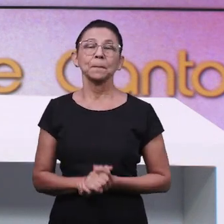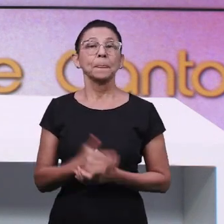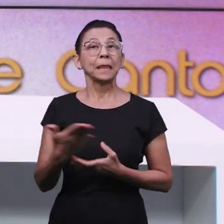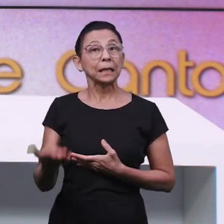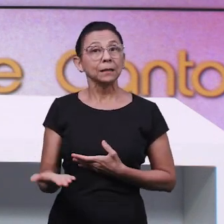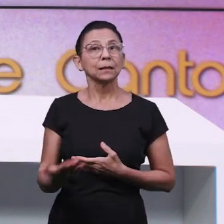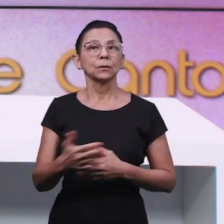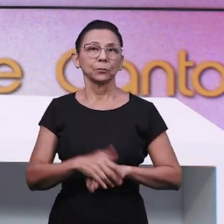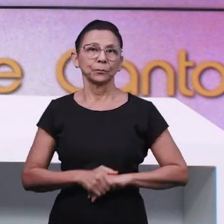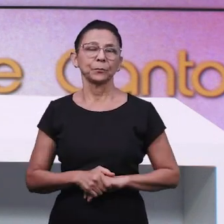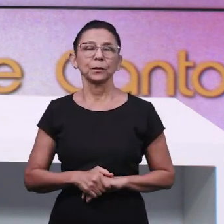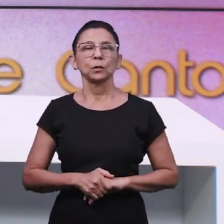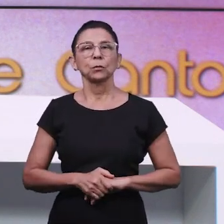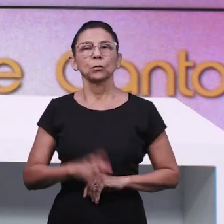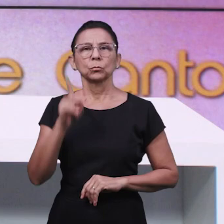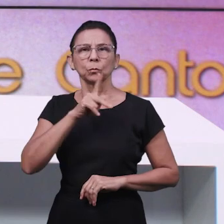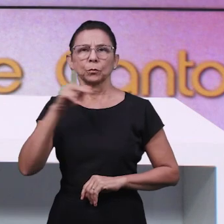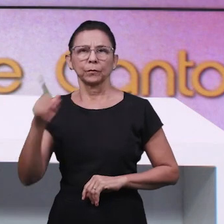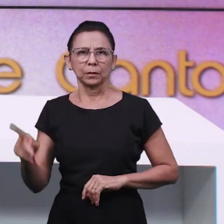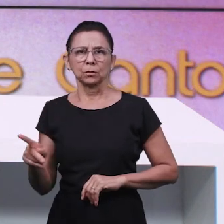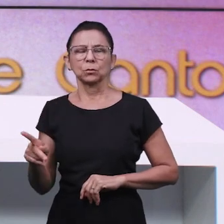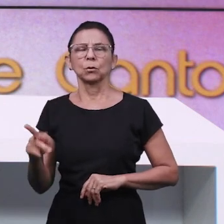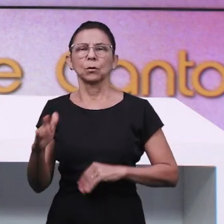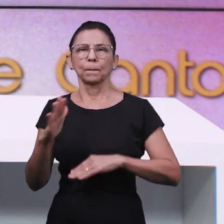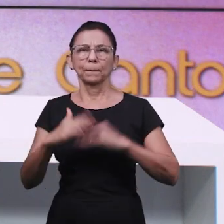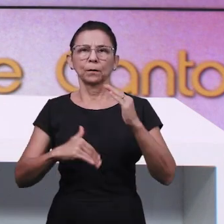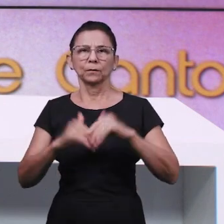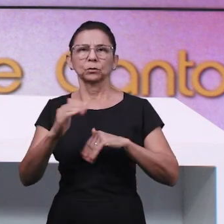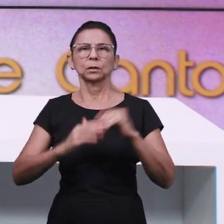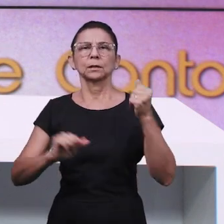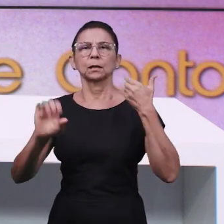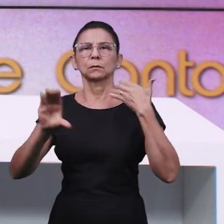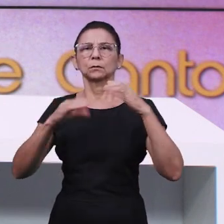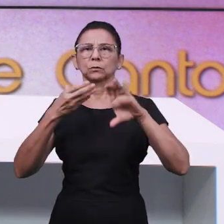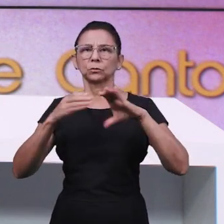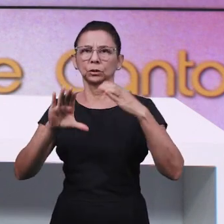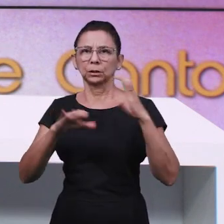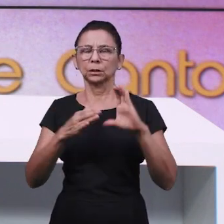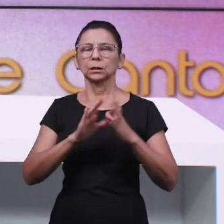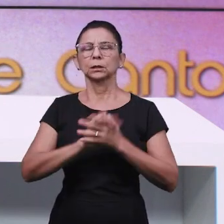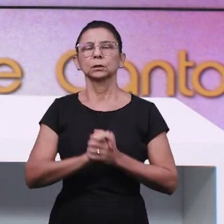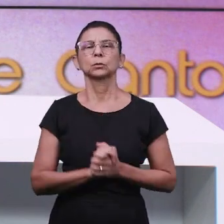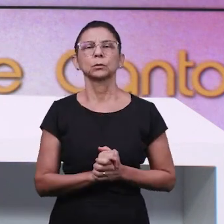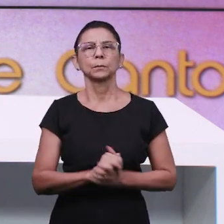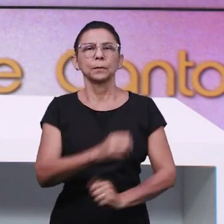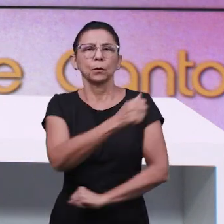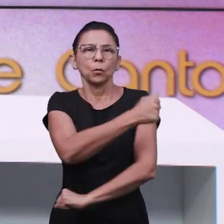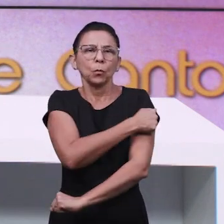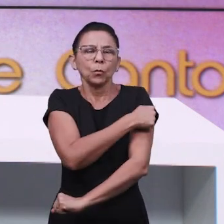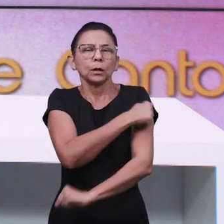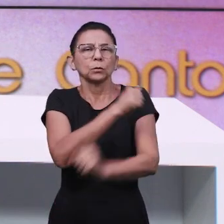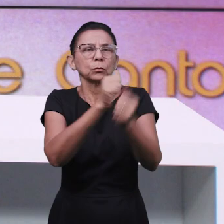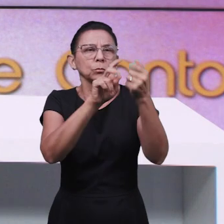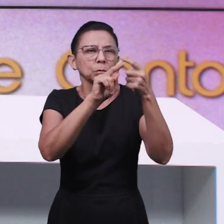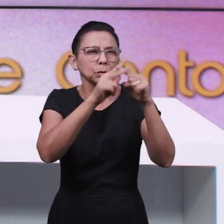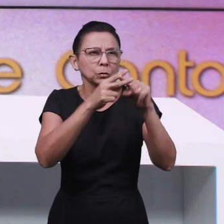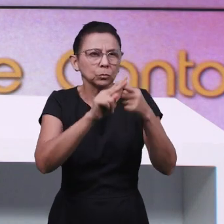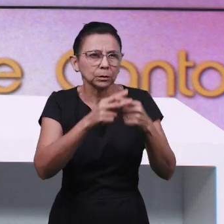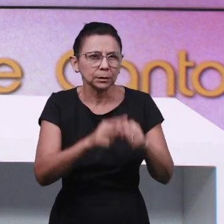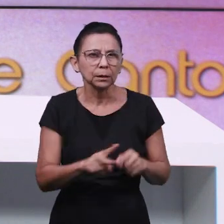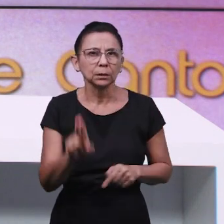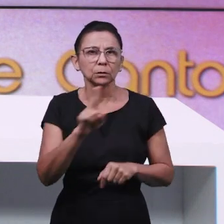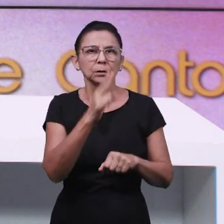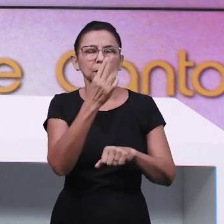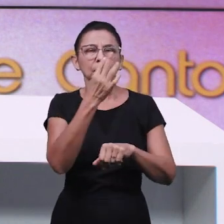isso, quando o professor de canto, ele trabalha, molda um aluno de canto, ele usa